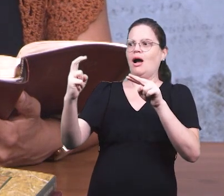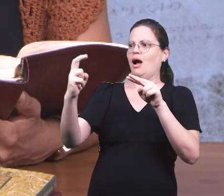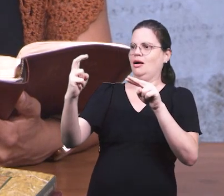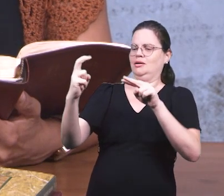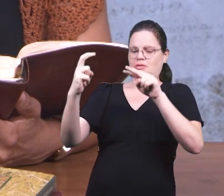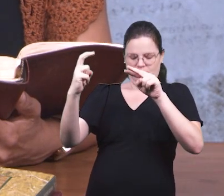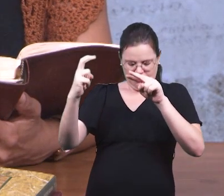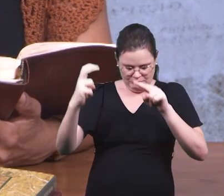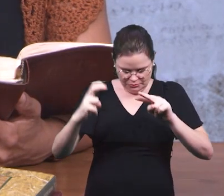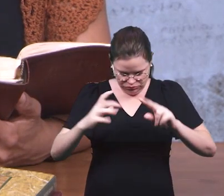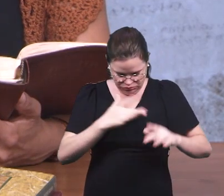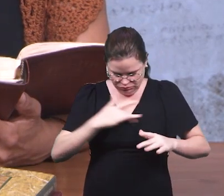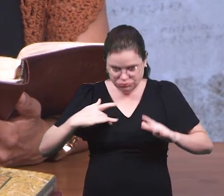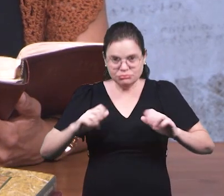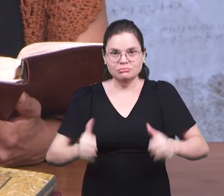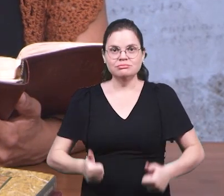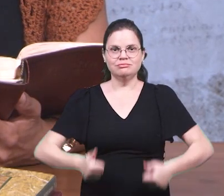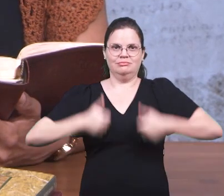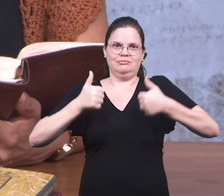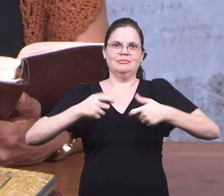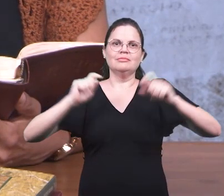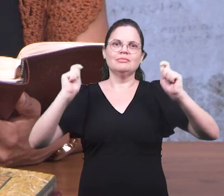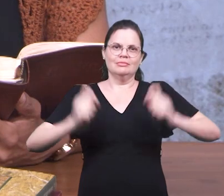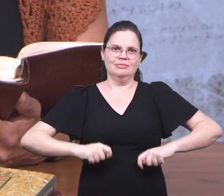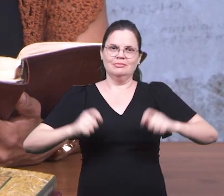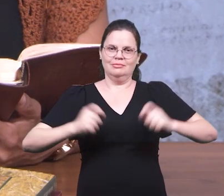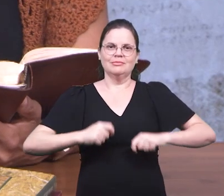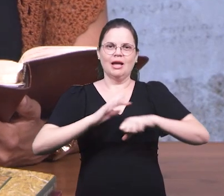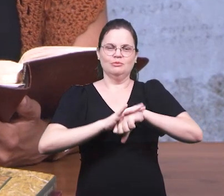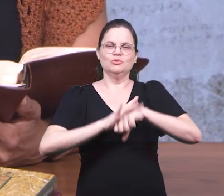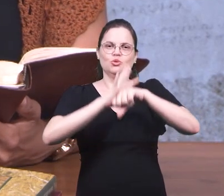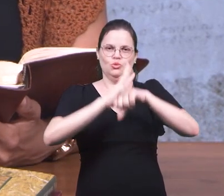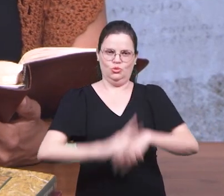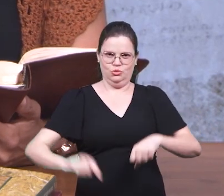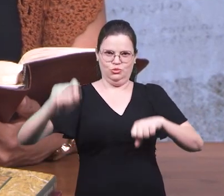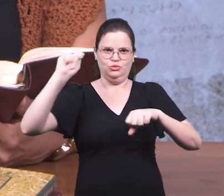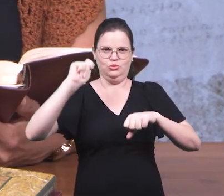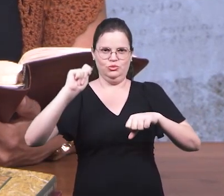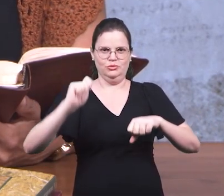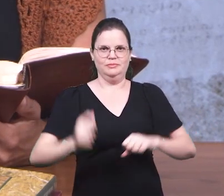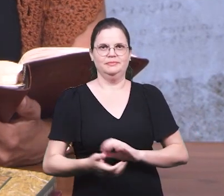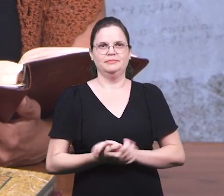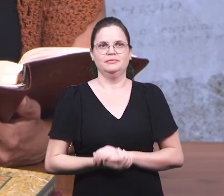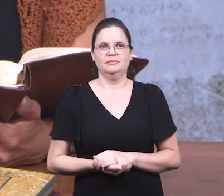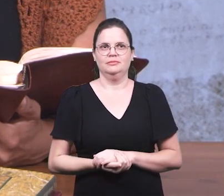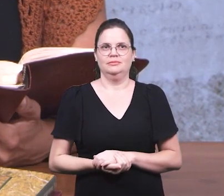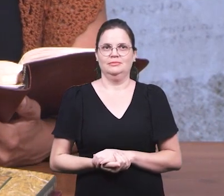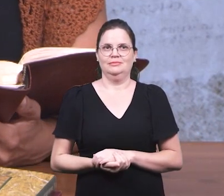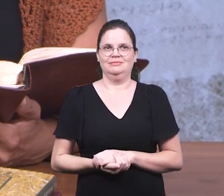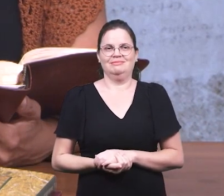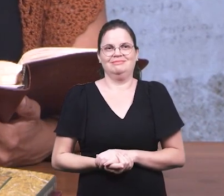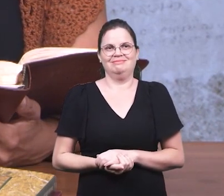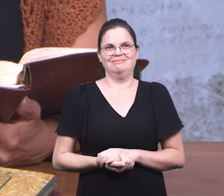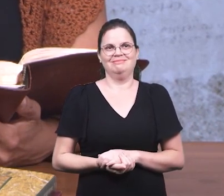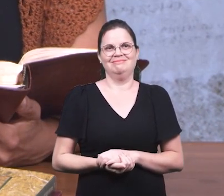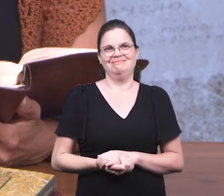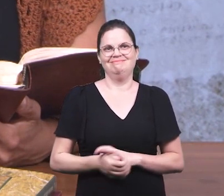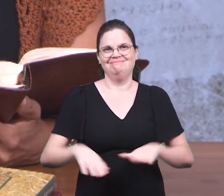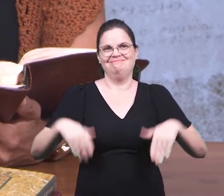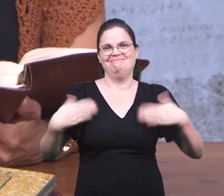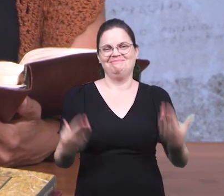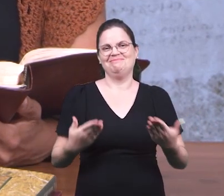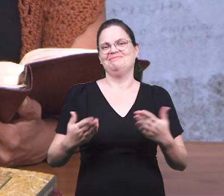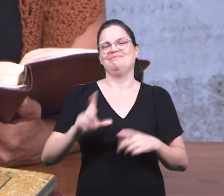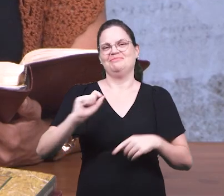a alguém, olhava para a serpente de metal e ficava vivo. Então, os